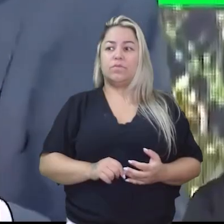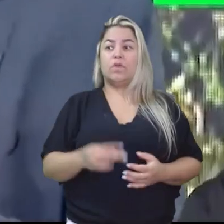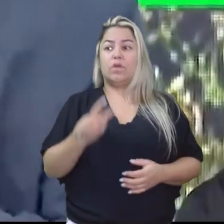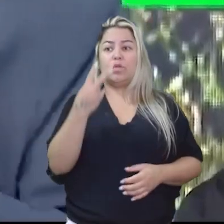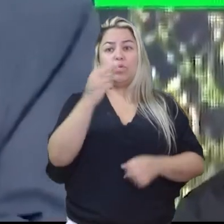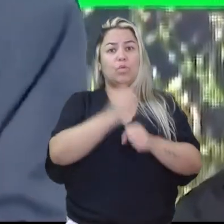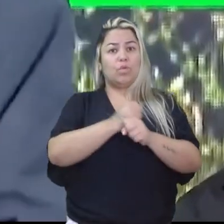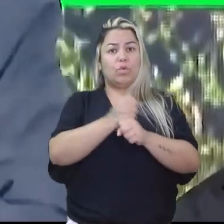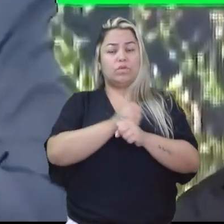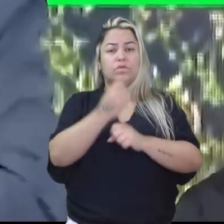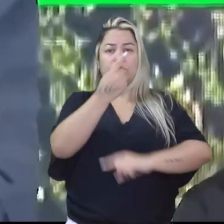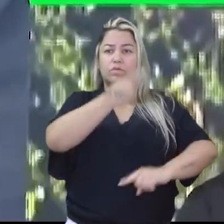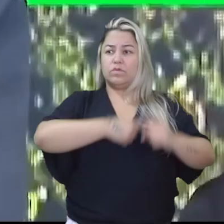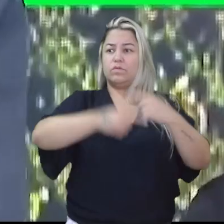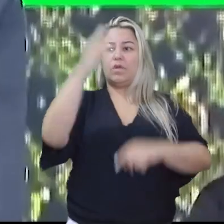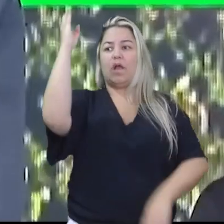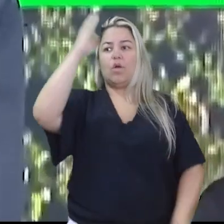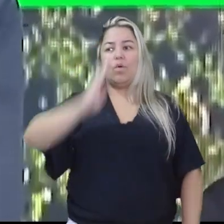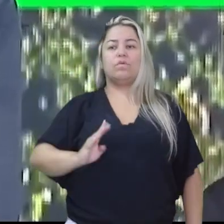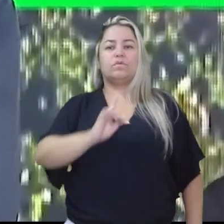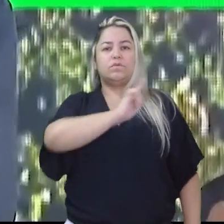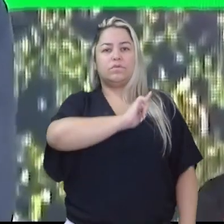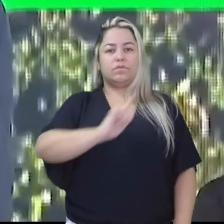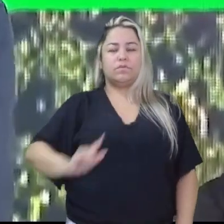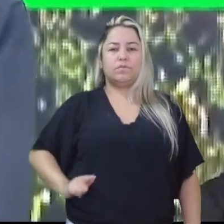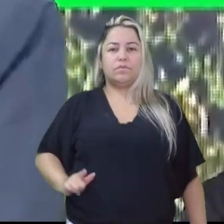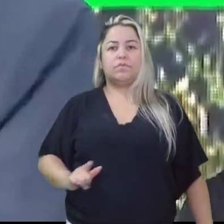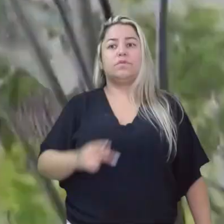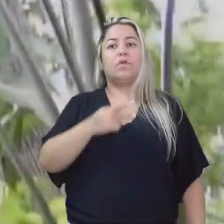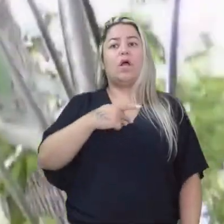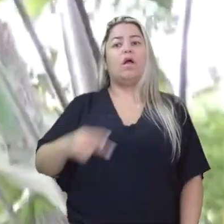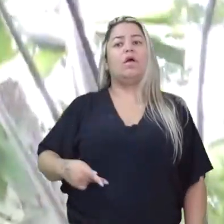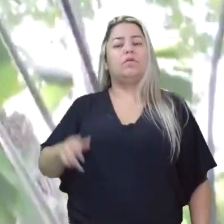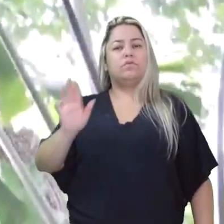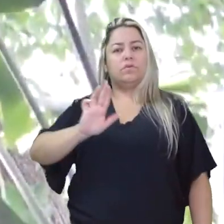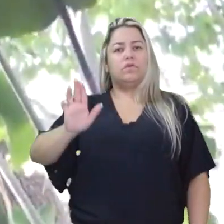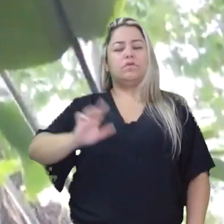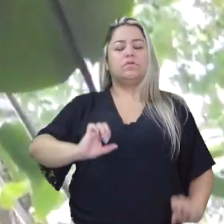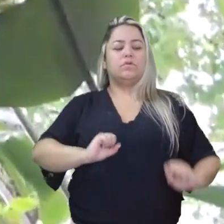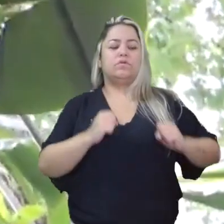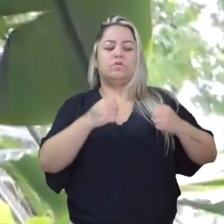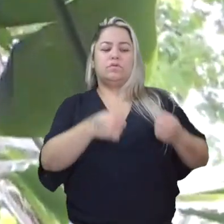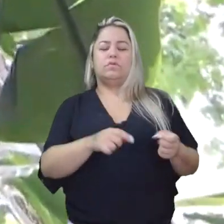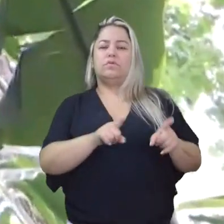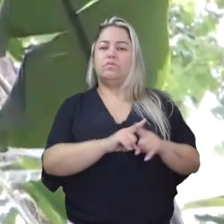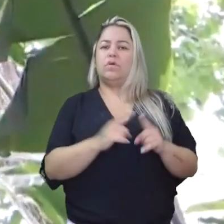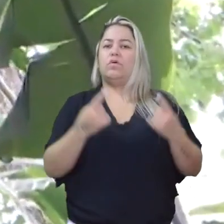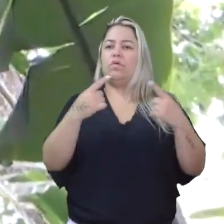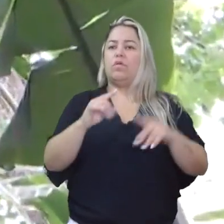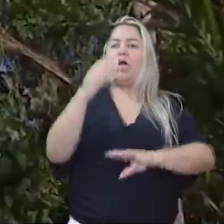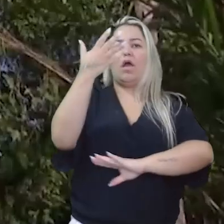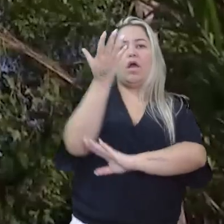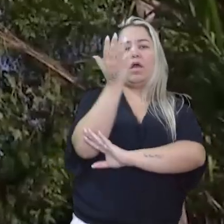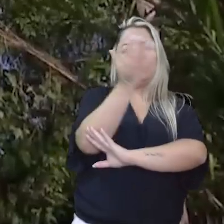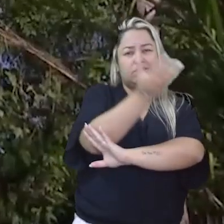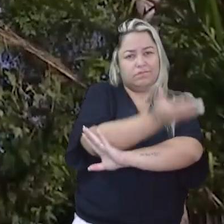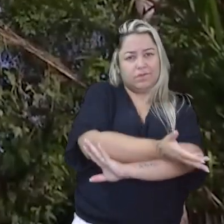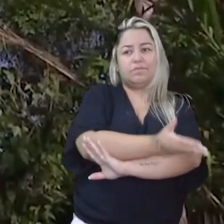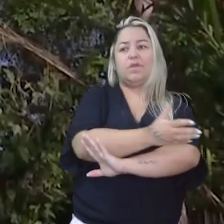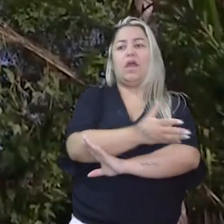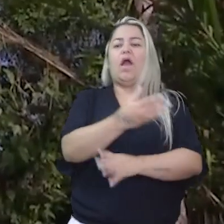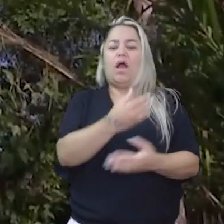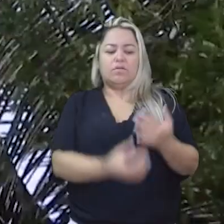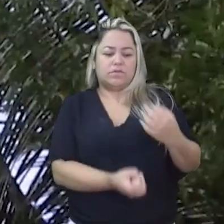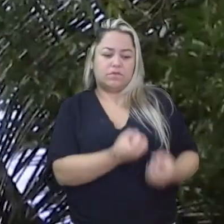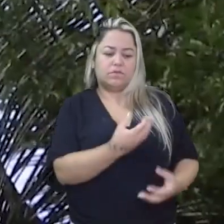Em 2 anos de reconstrução do Brasil, o governo do presidente Lula tem intensificado os esforços no combate ao desmatamento e